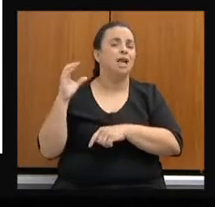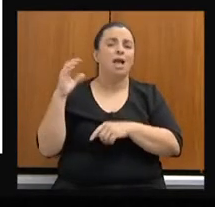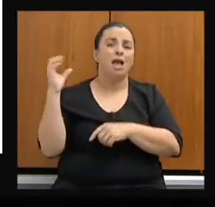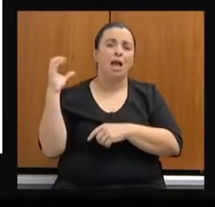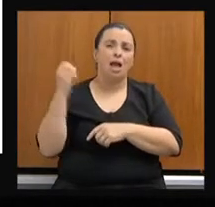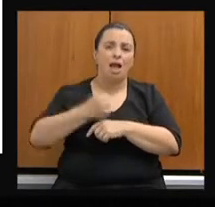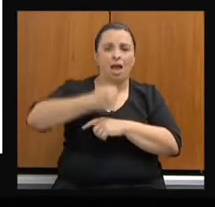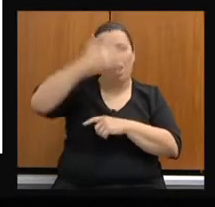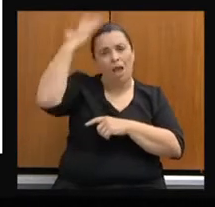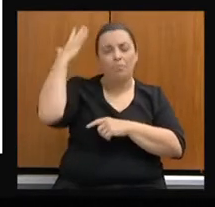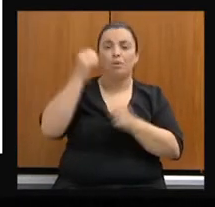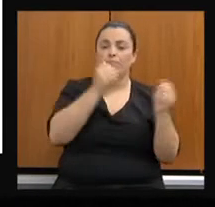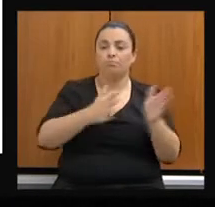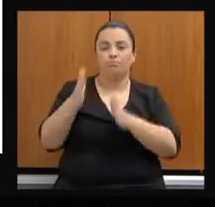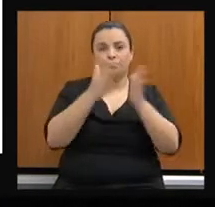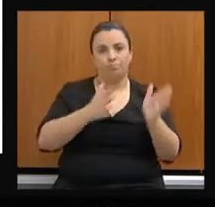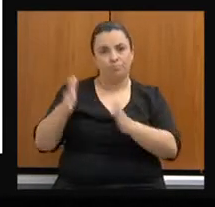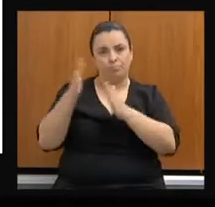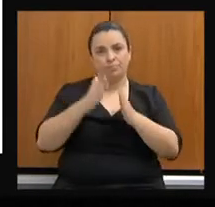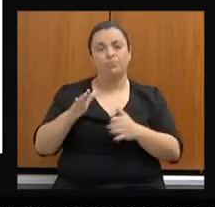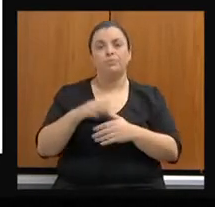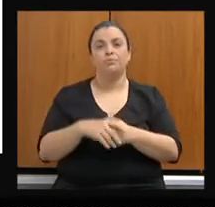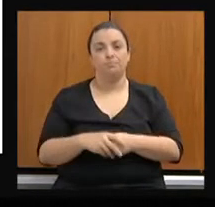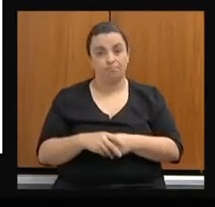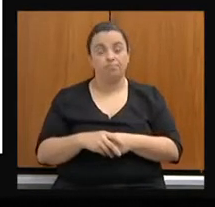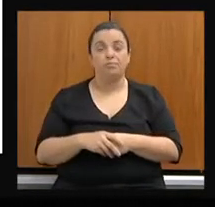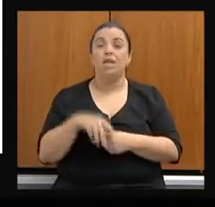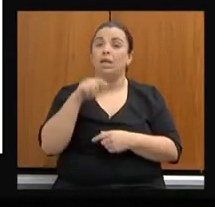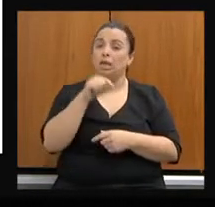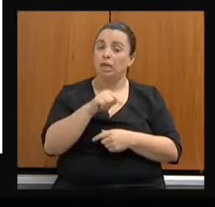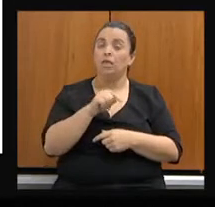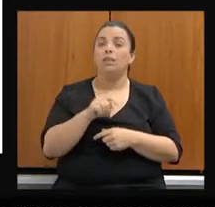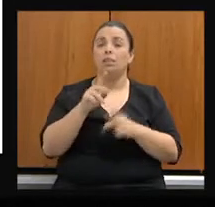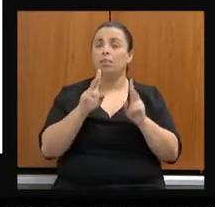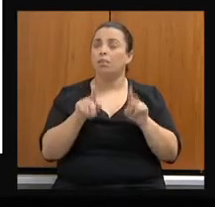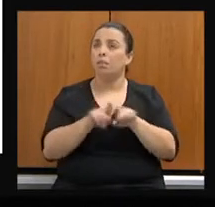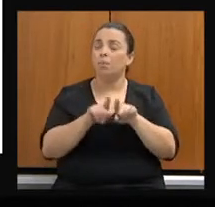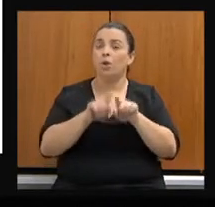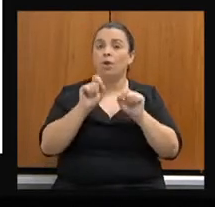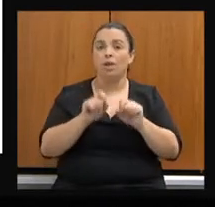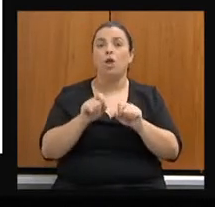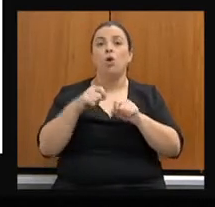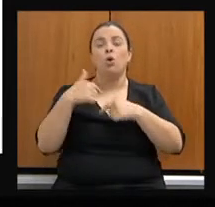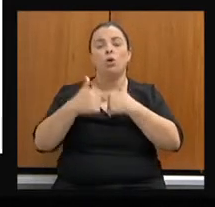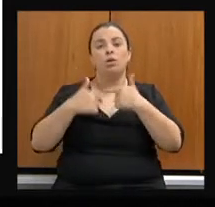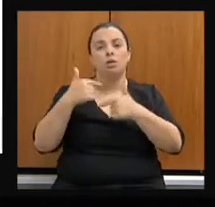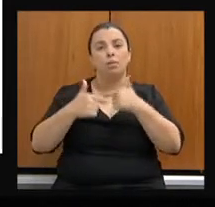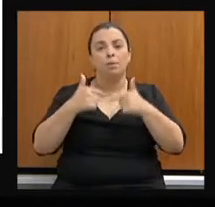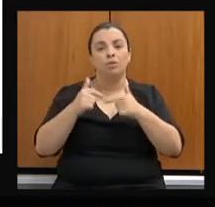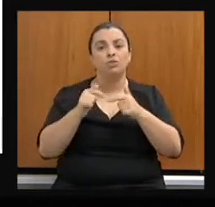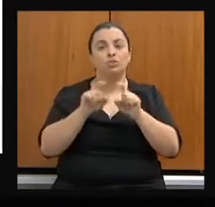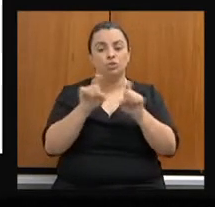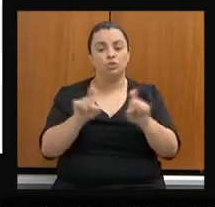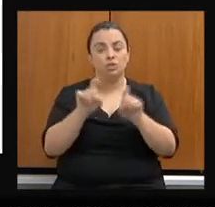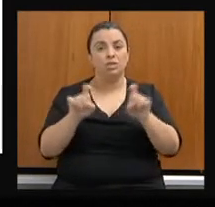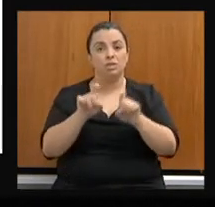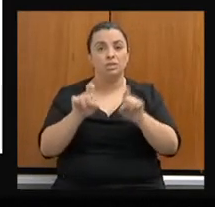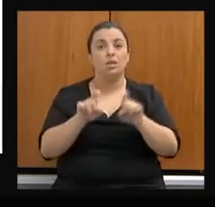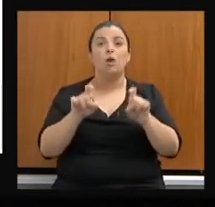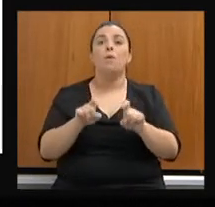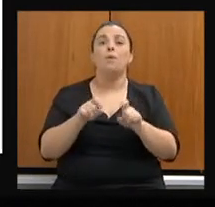é o imã também está aumentando o serviço de digitalização para simplificar